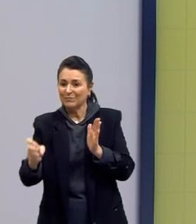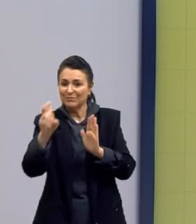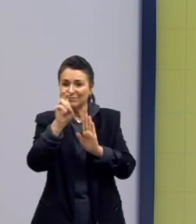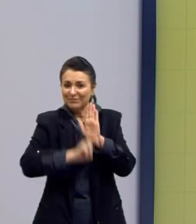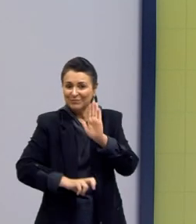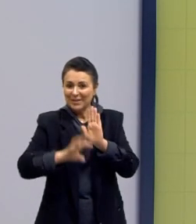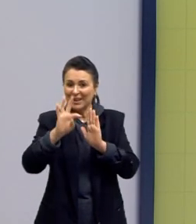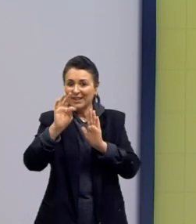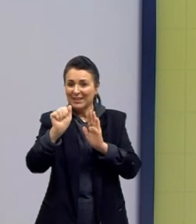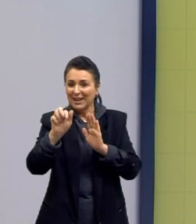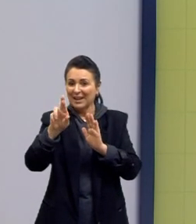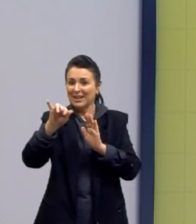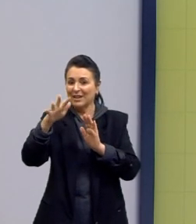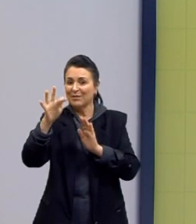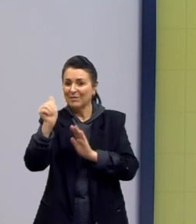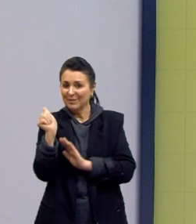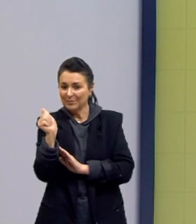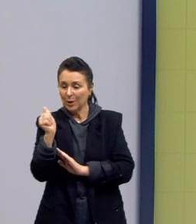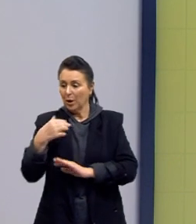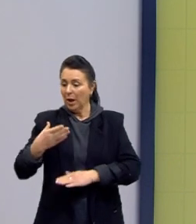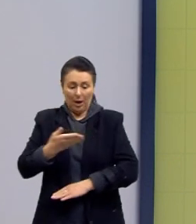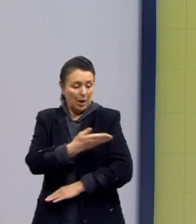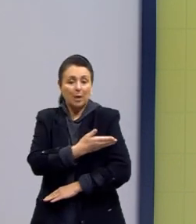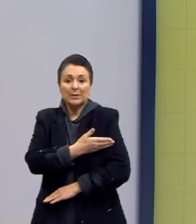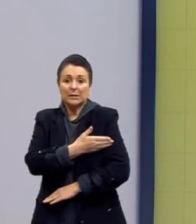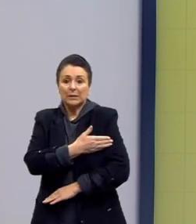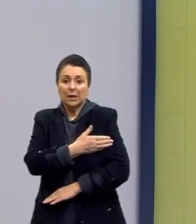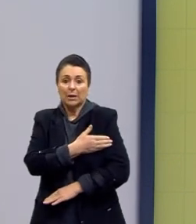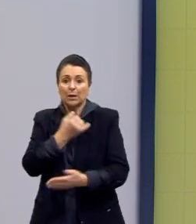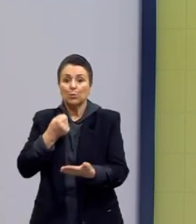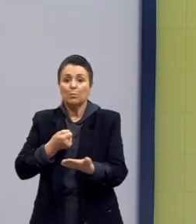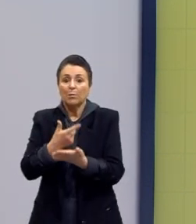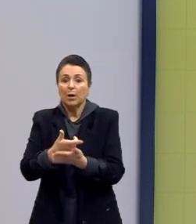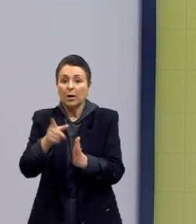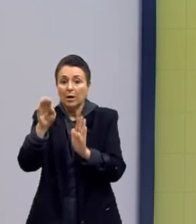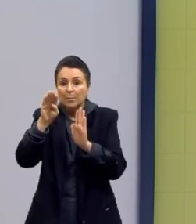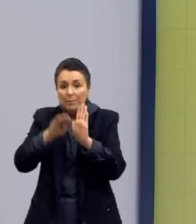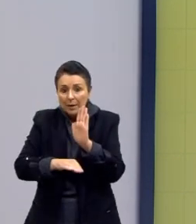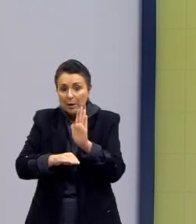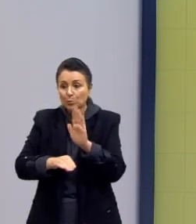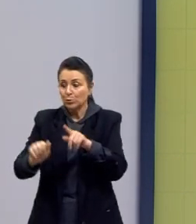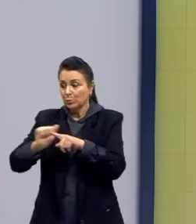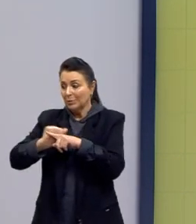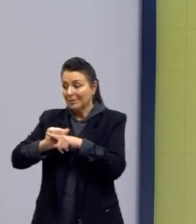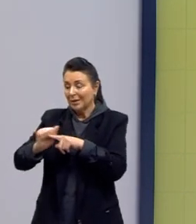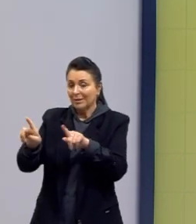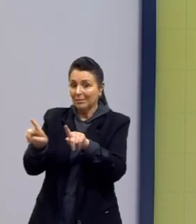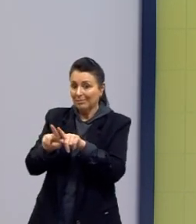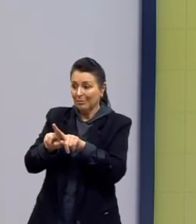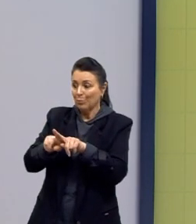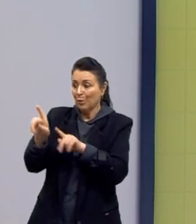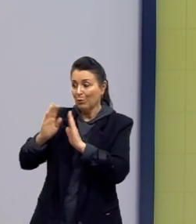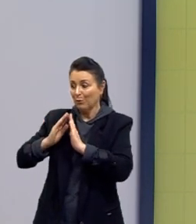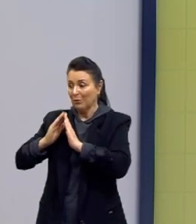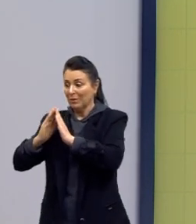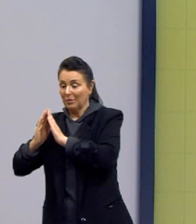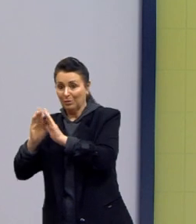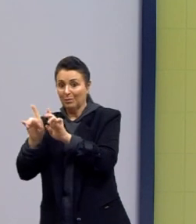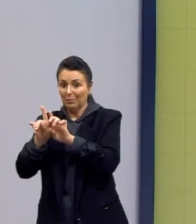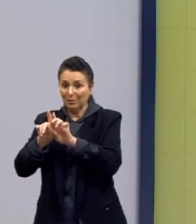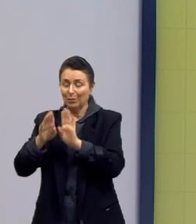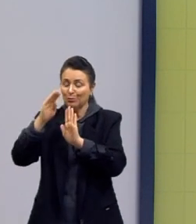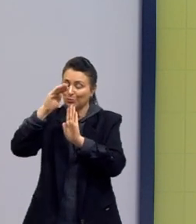ter uma tarifa diferenciada mais baixo para o meu do meu vizinho e eu os tênis do meu vizinho eu vou baixar ameaça essas essas tarifas